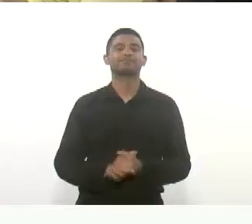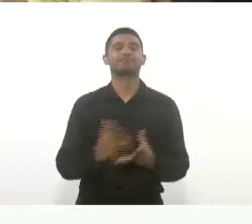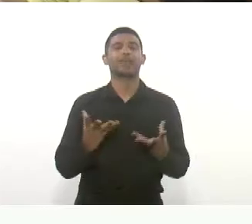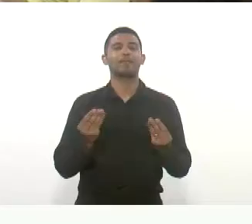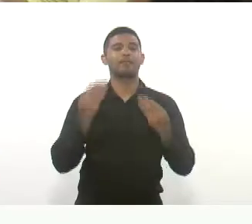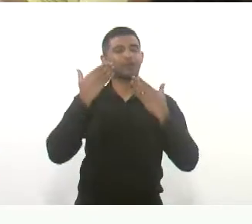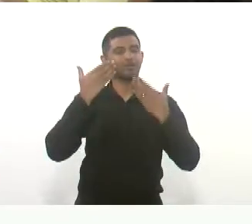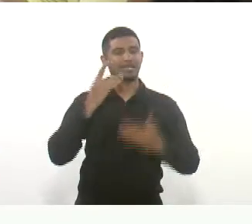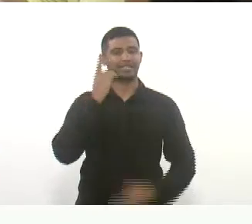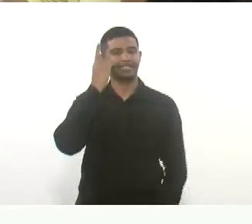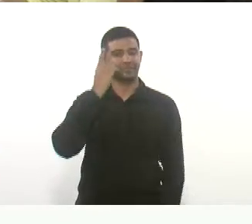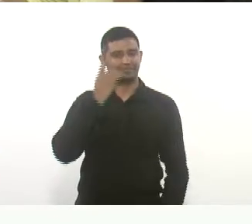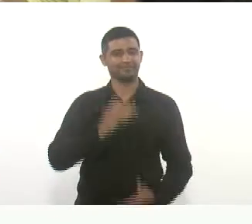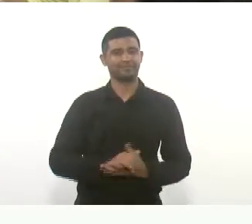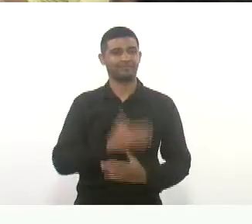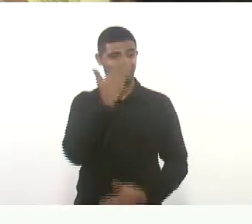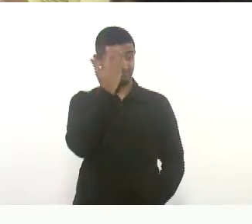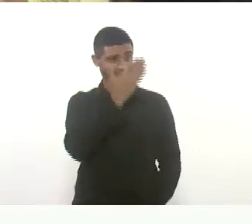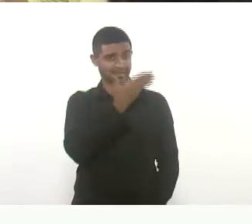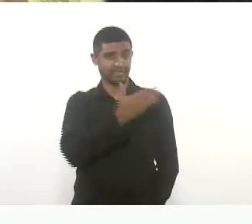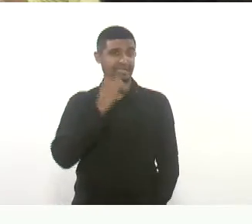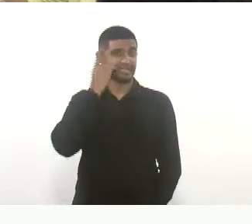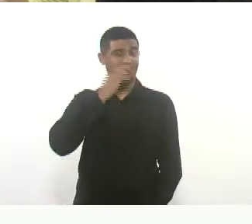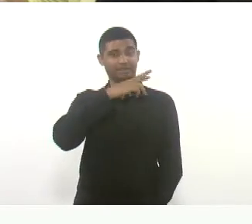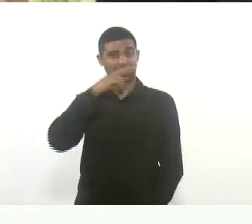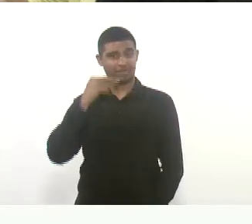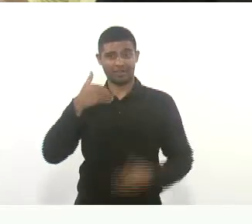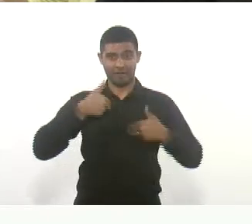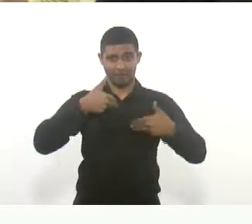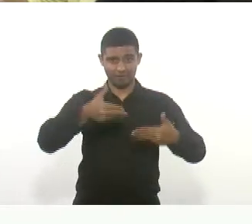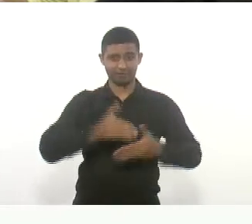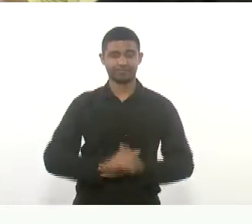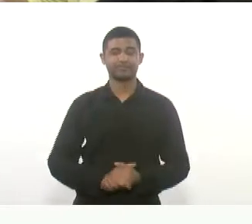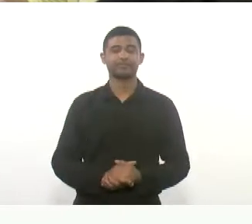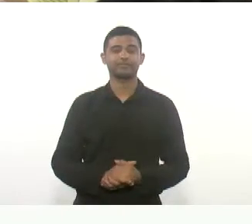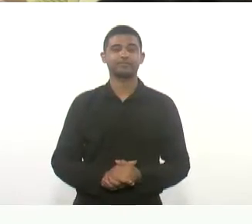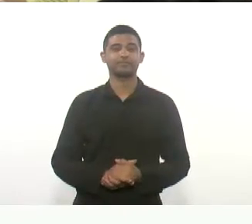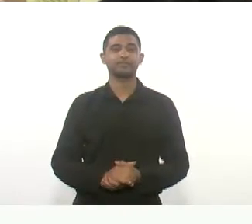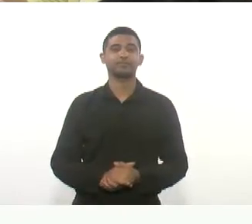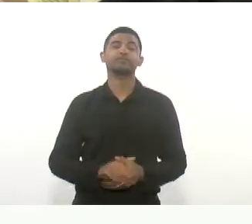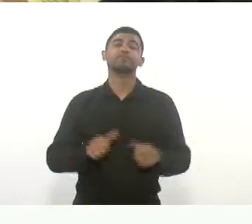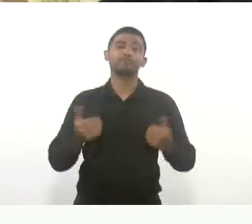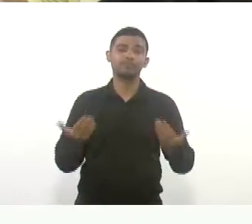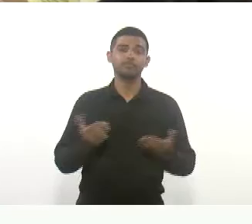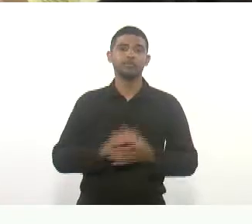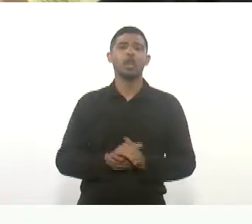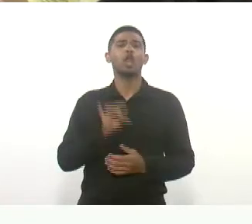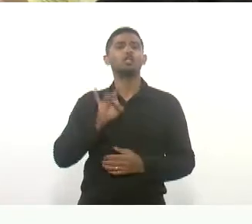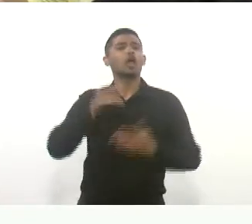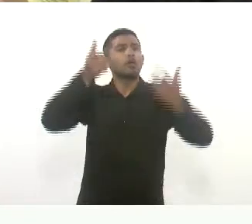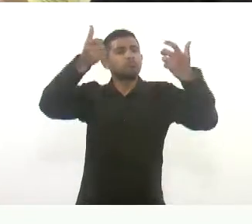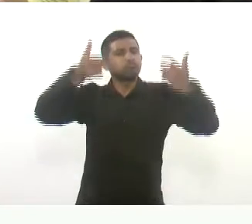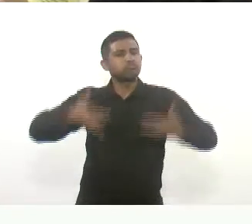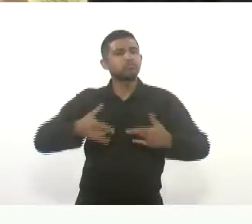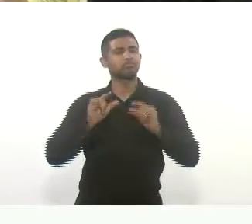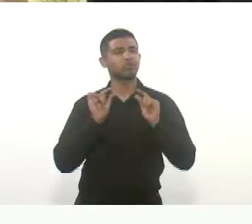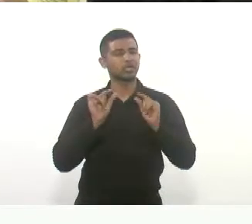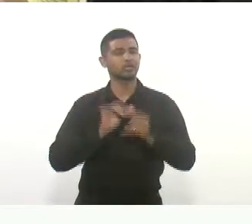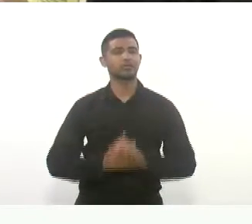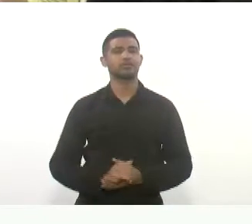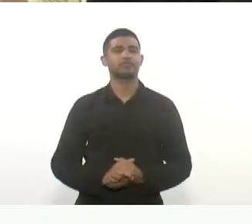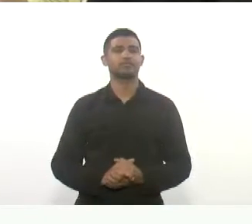obrigada, deputado. Obrigada, deputado Renan, pelo convite. Então, só explicar um pouquinho, acho